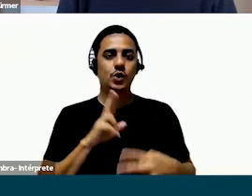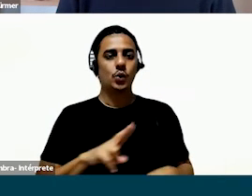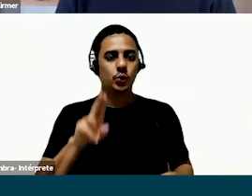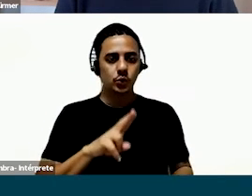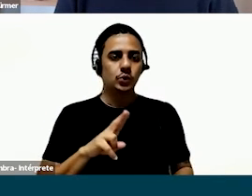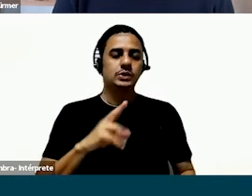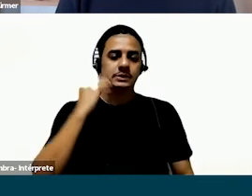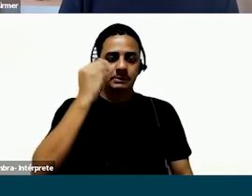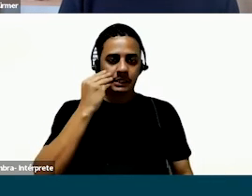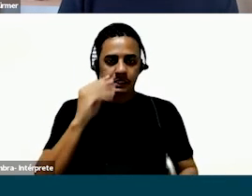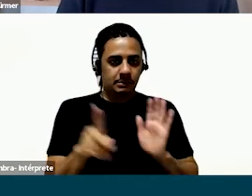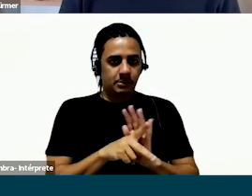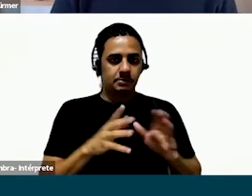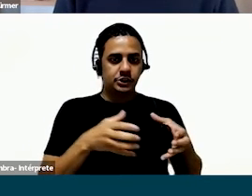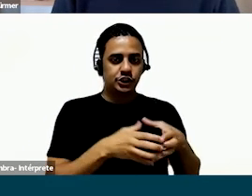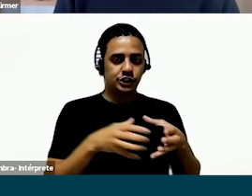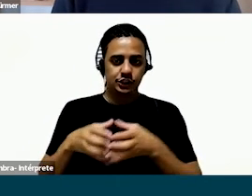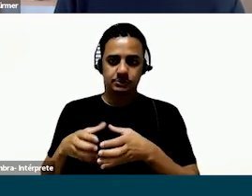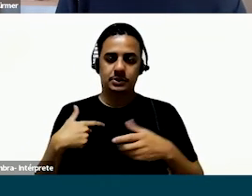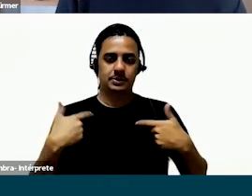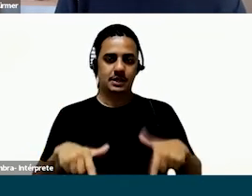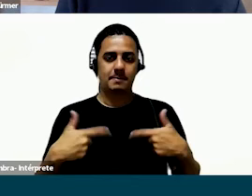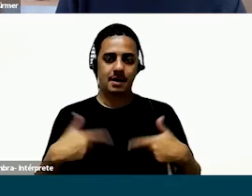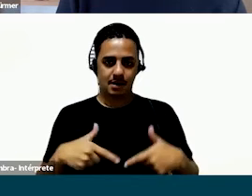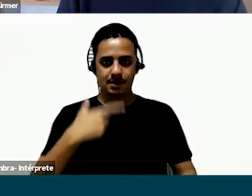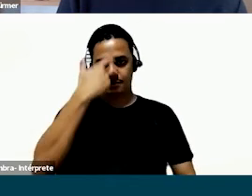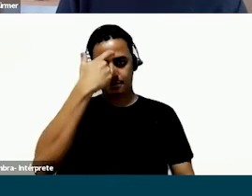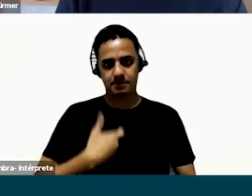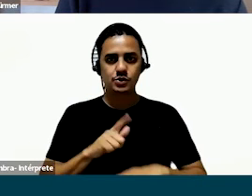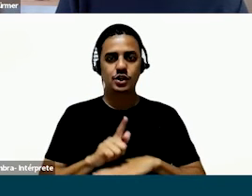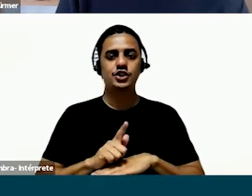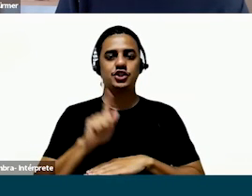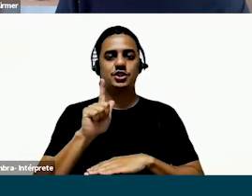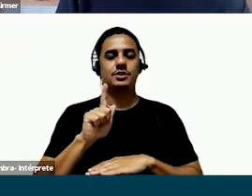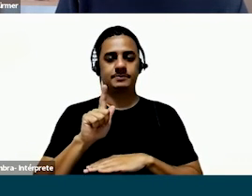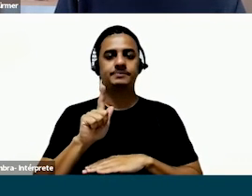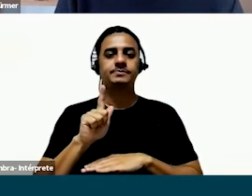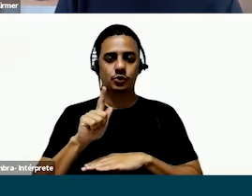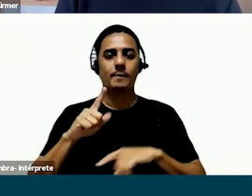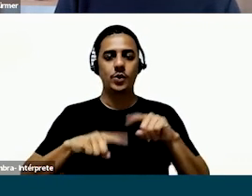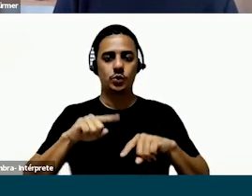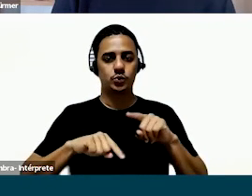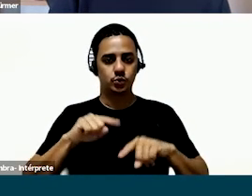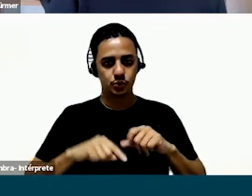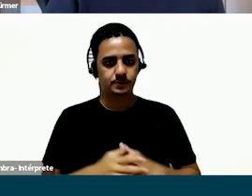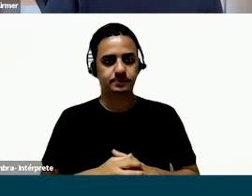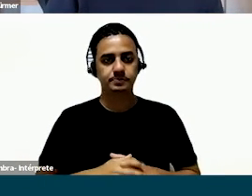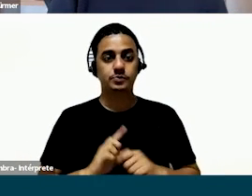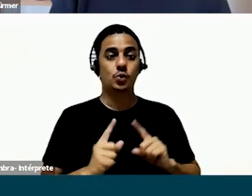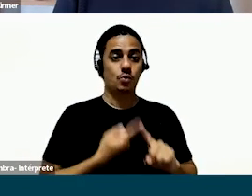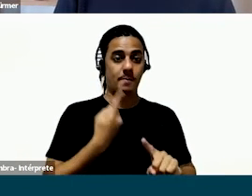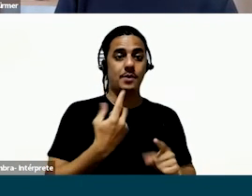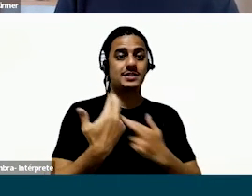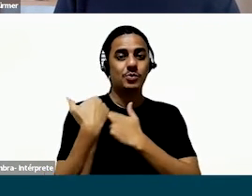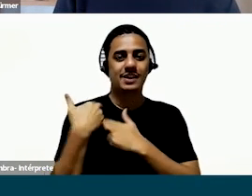experiências minhas usando métricas leading, como eu fiz em experiências em times em que eu atuei como pessoa gestora de produto. Numa delas,